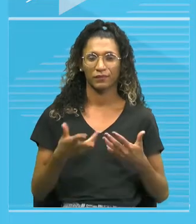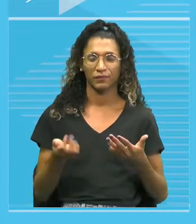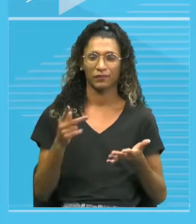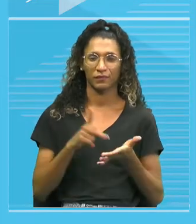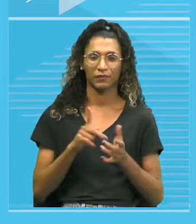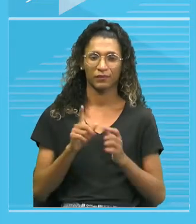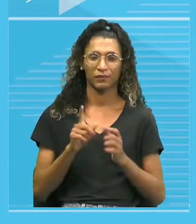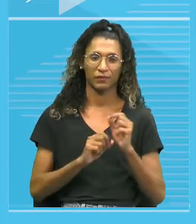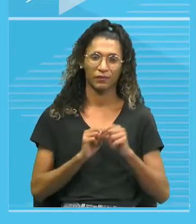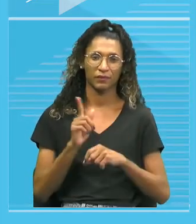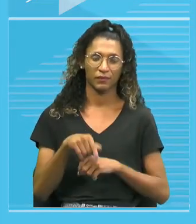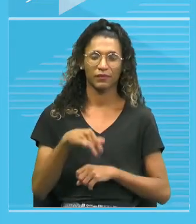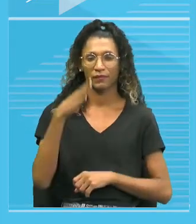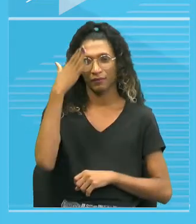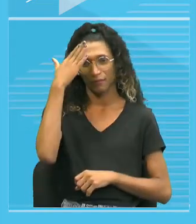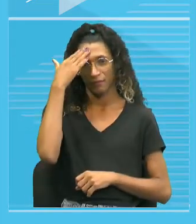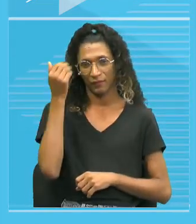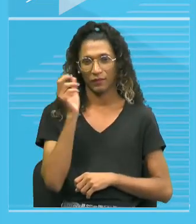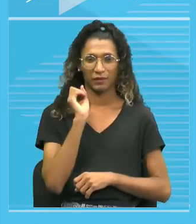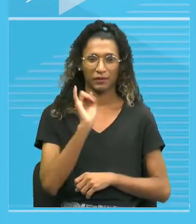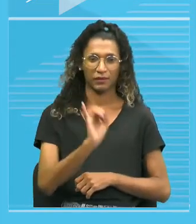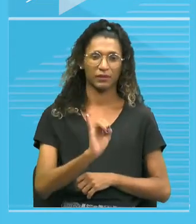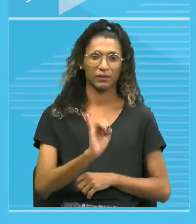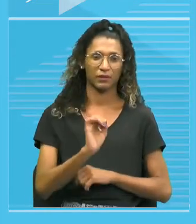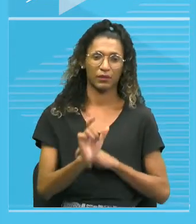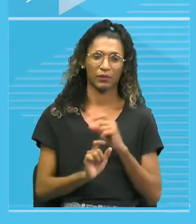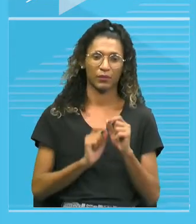é saber se